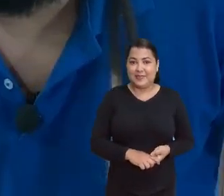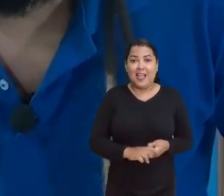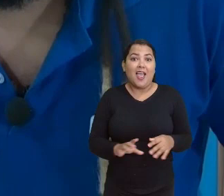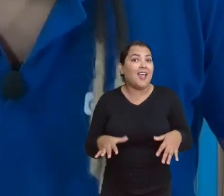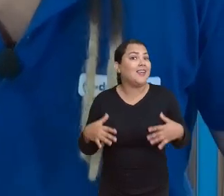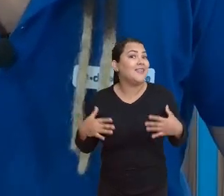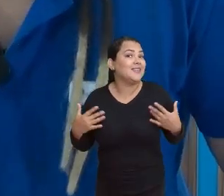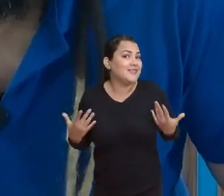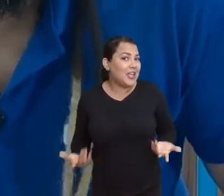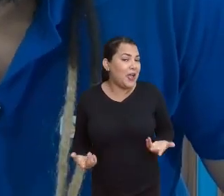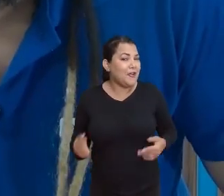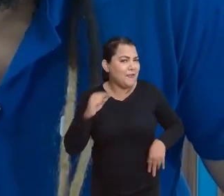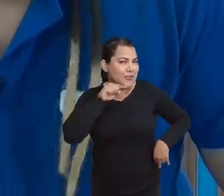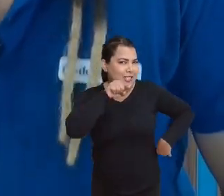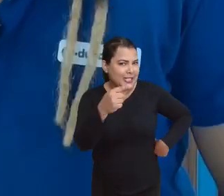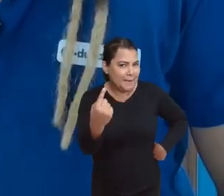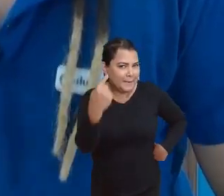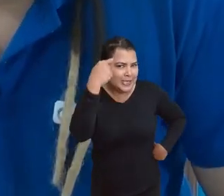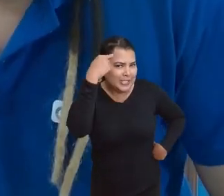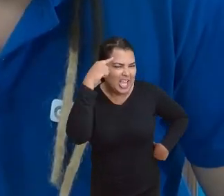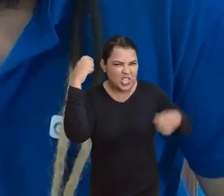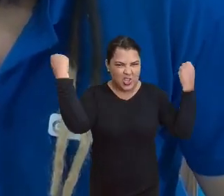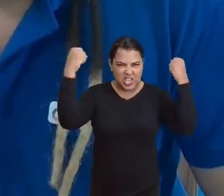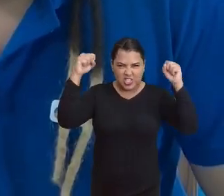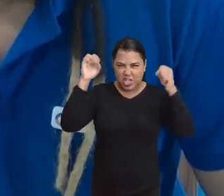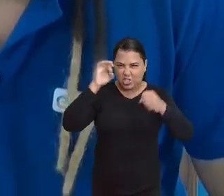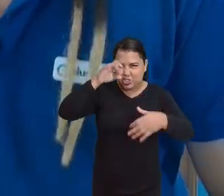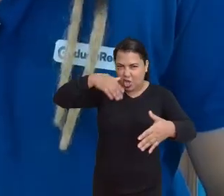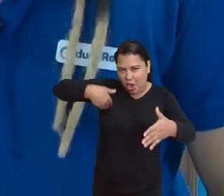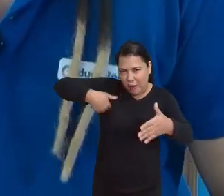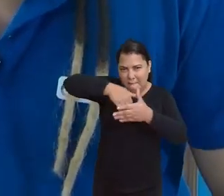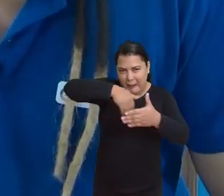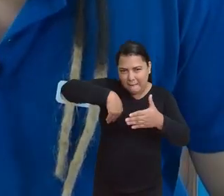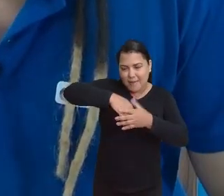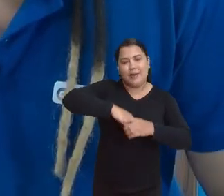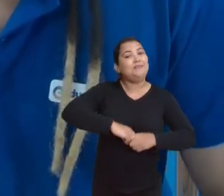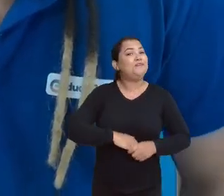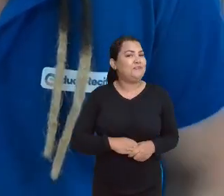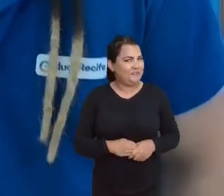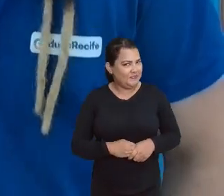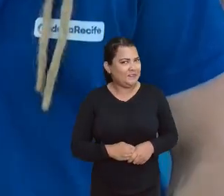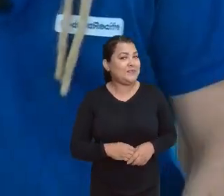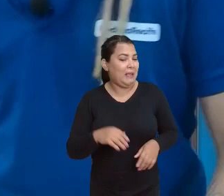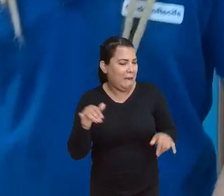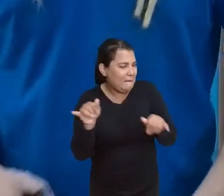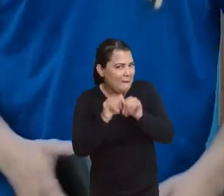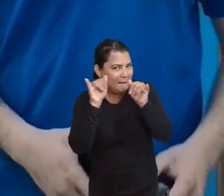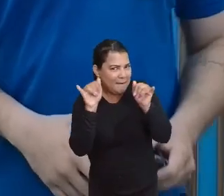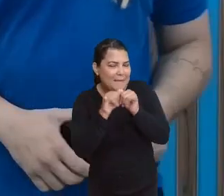Então, benção, se tu tá pensando que a educação física é só jogar bola, tá moscando, hein?